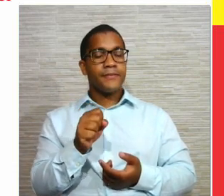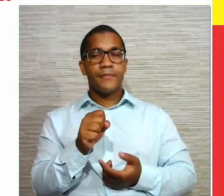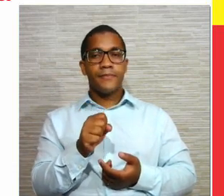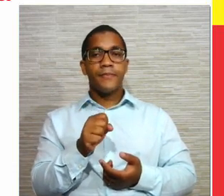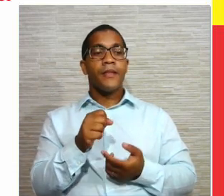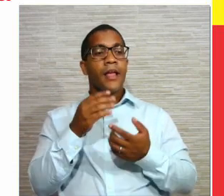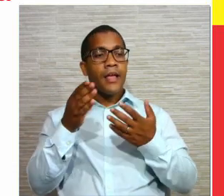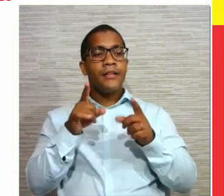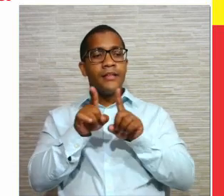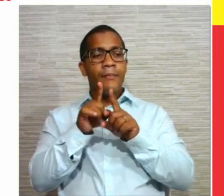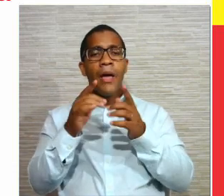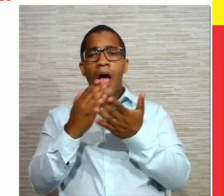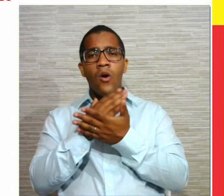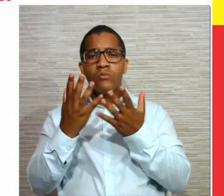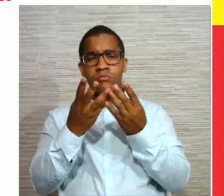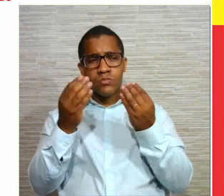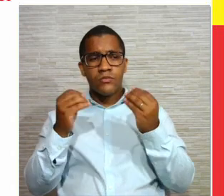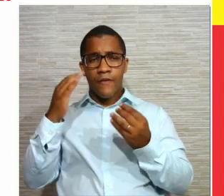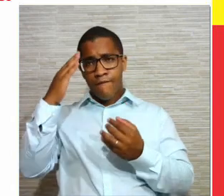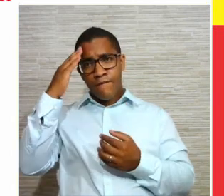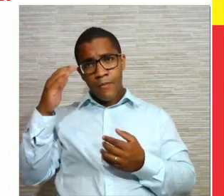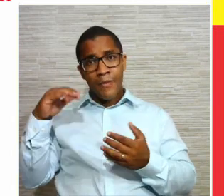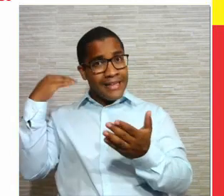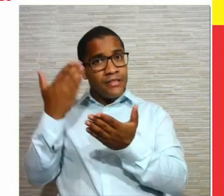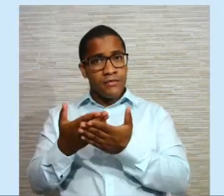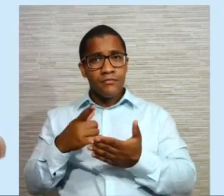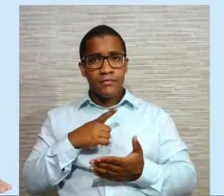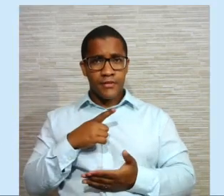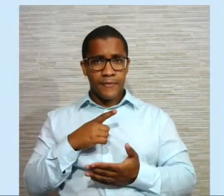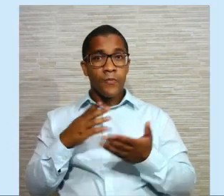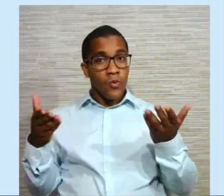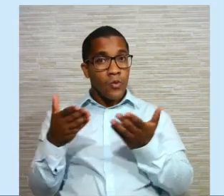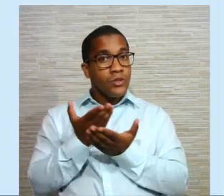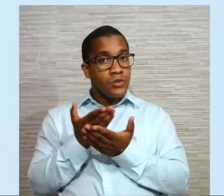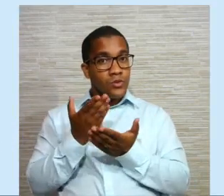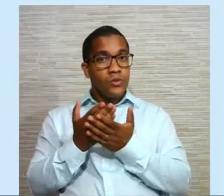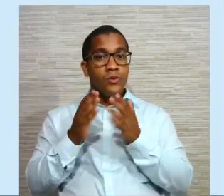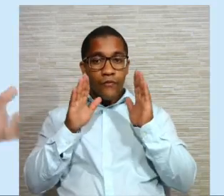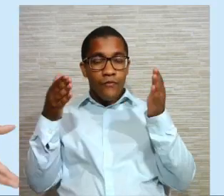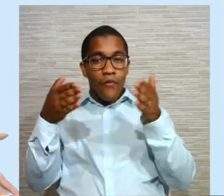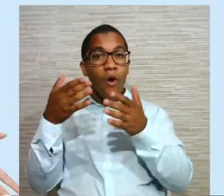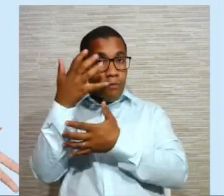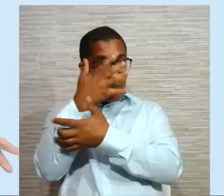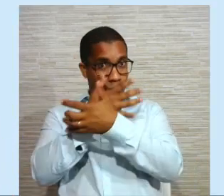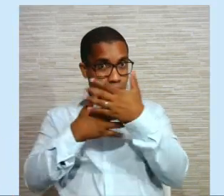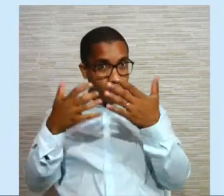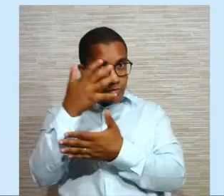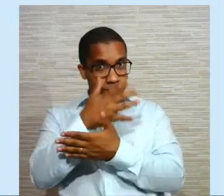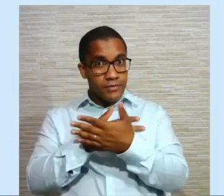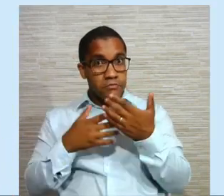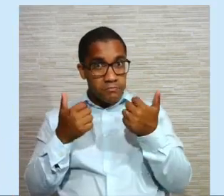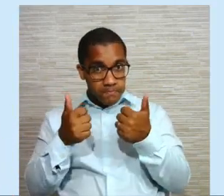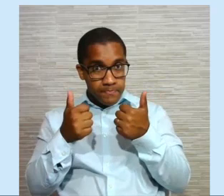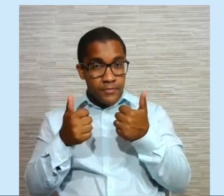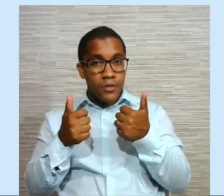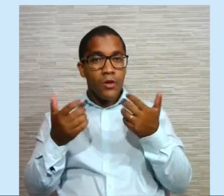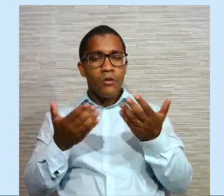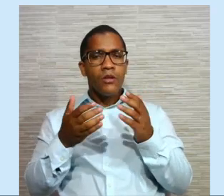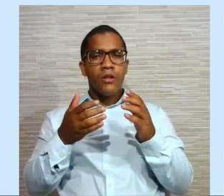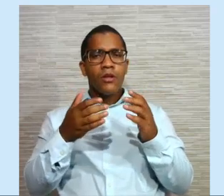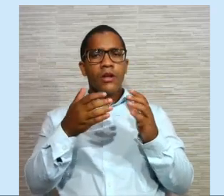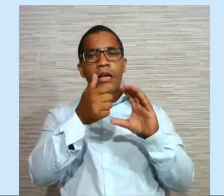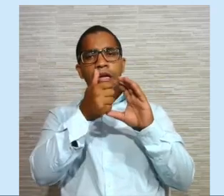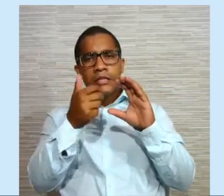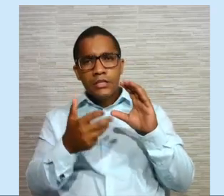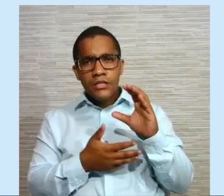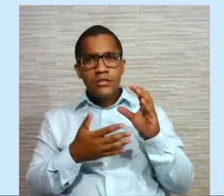que começaram na década e faz sucesso ainda hoje. Hoje nós estudamos um pouquinho da música, né? Um